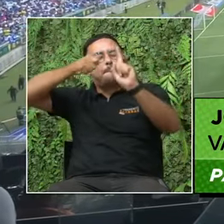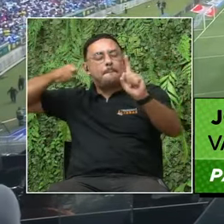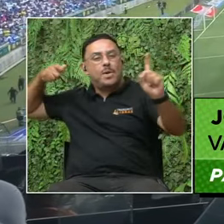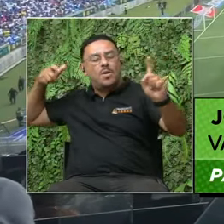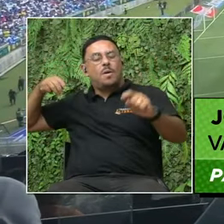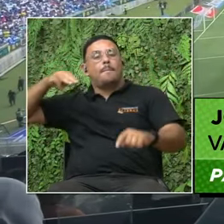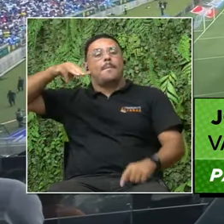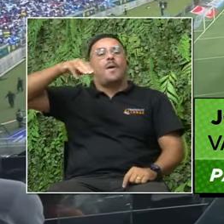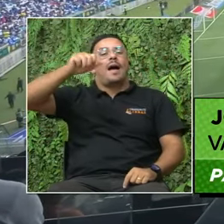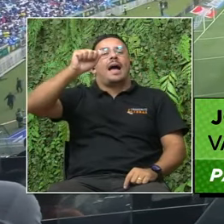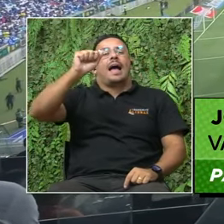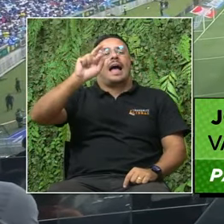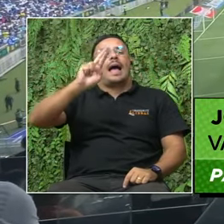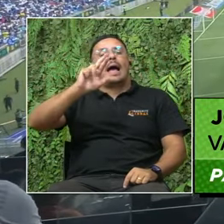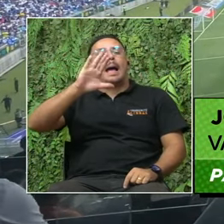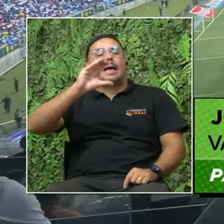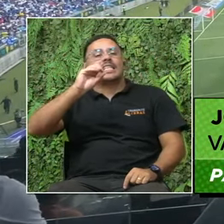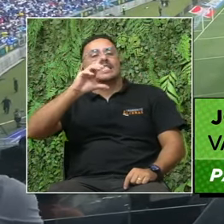aí